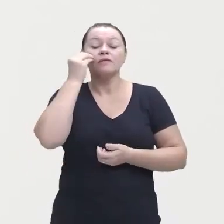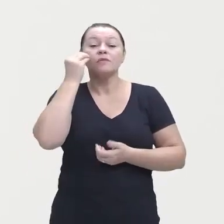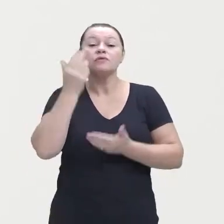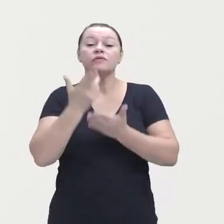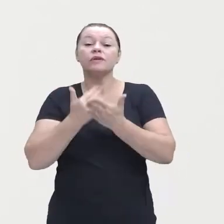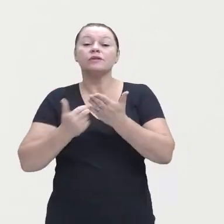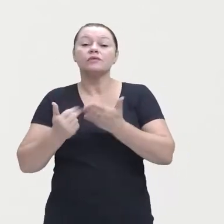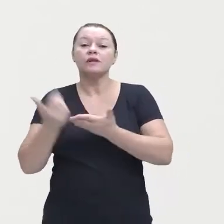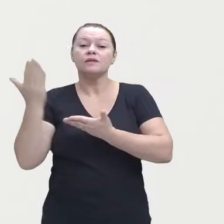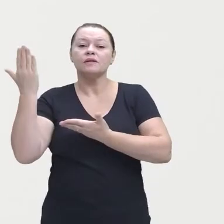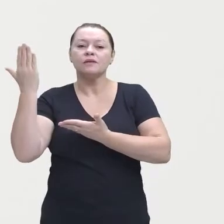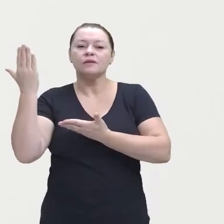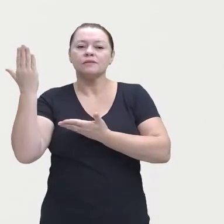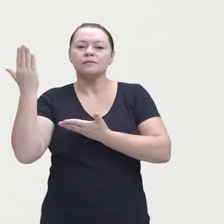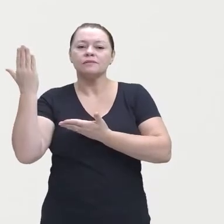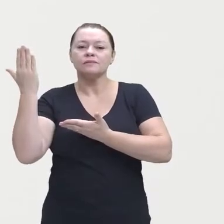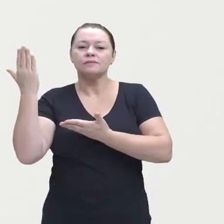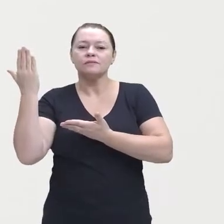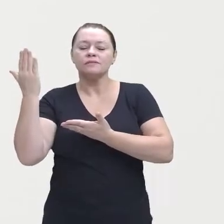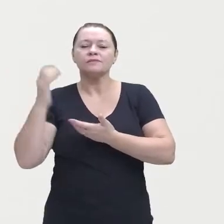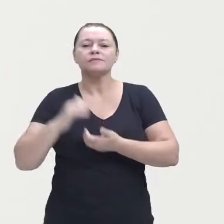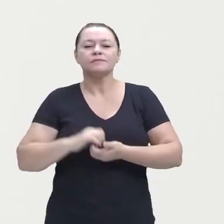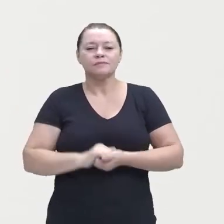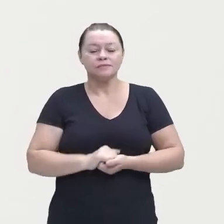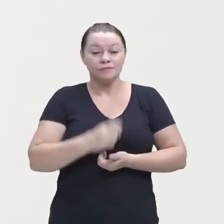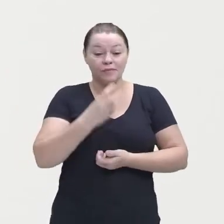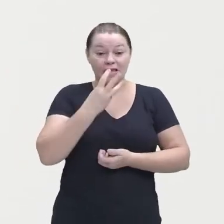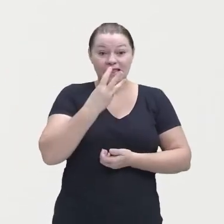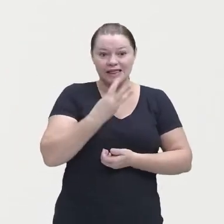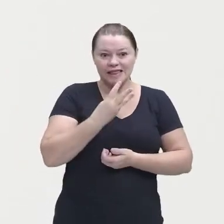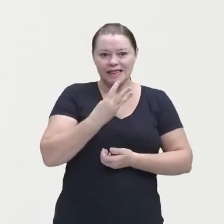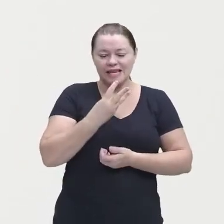2, 3. 3 círculos.